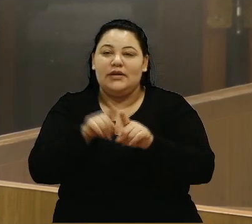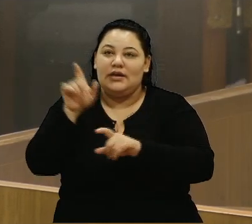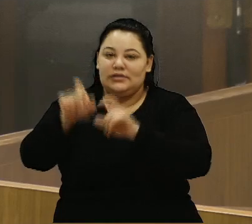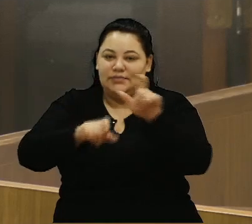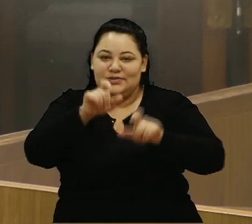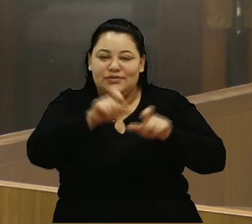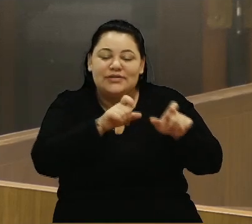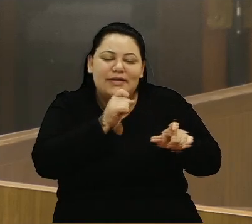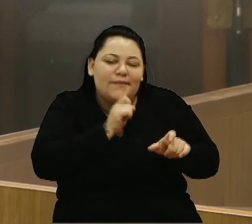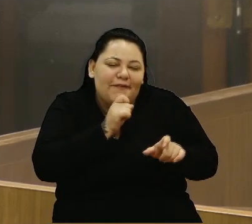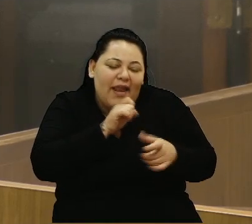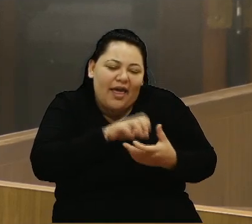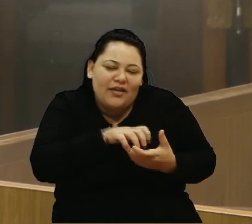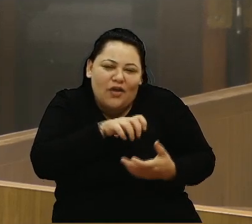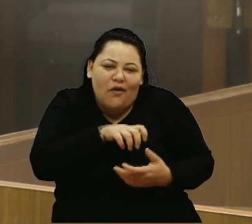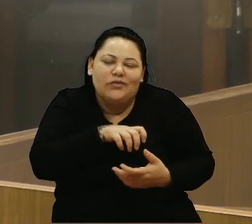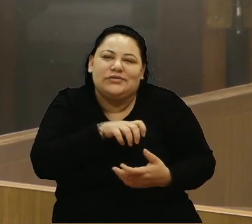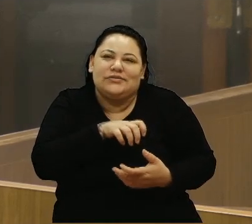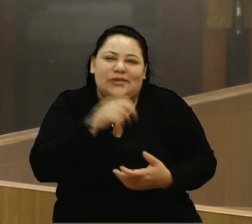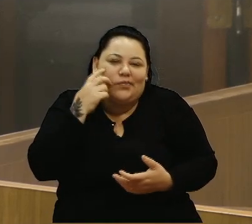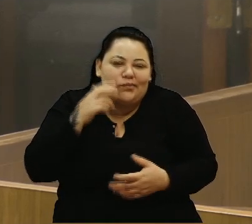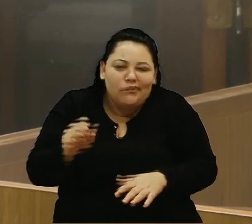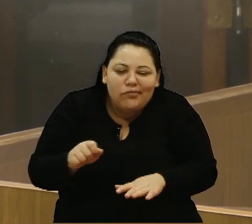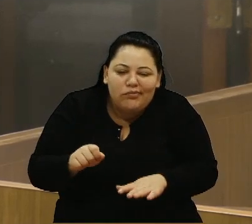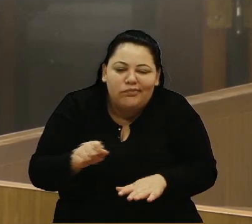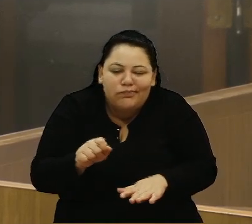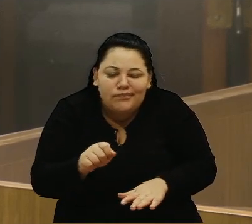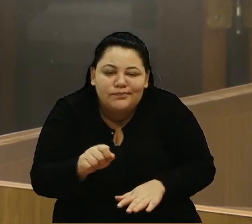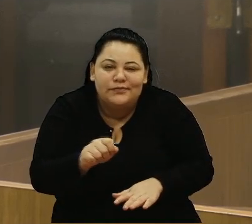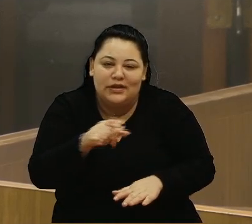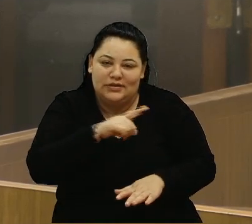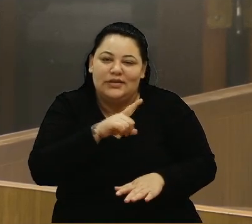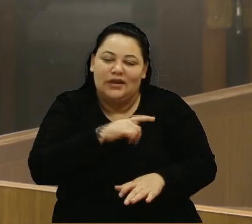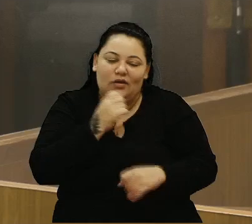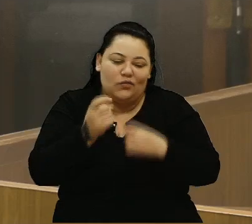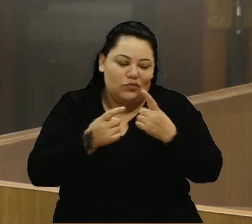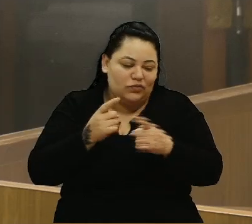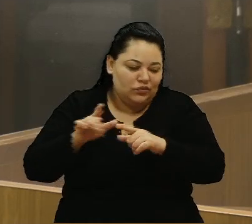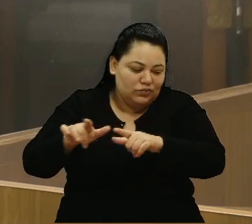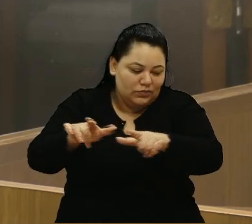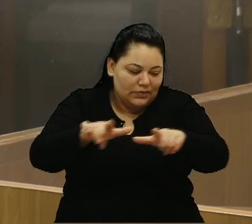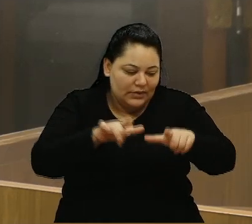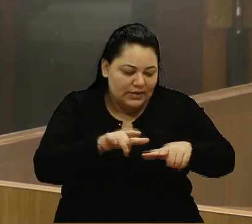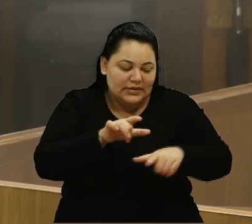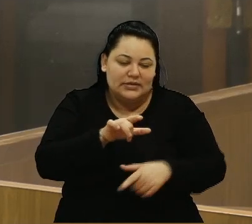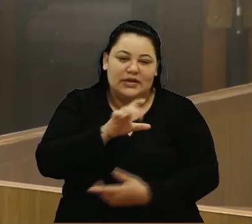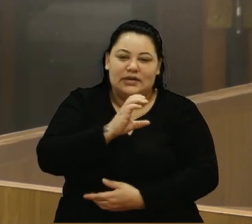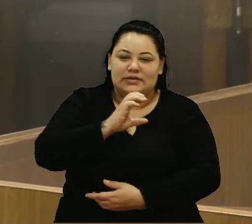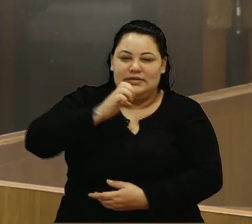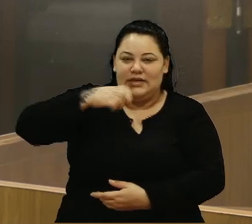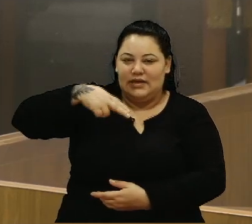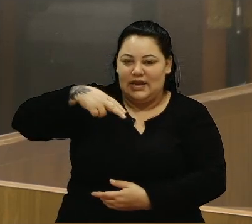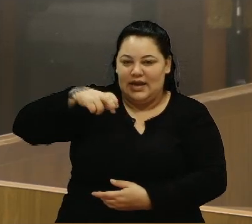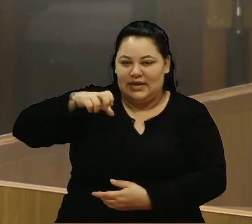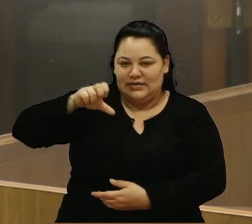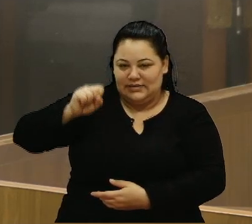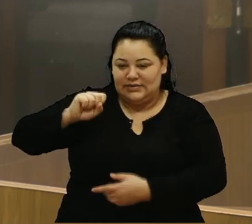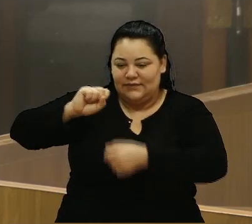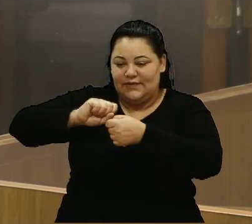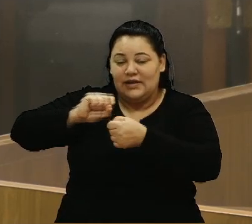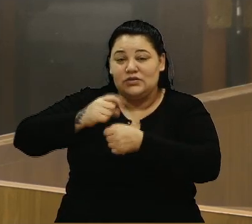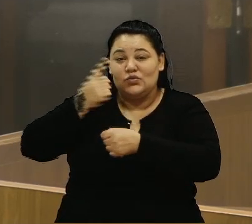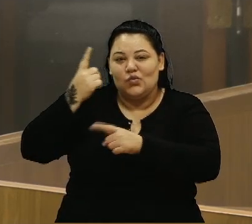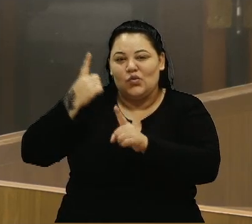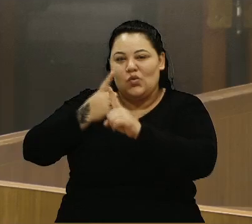mais idade, que ali nós temos aí, que acolhemos ali também a CEMEX, e a CEMEX faz um encontro por